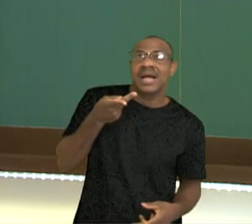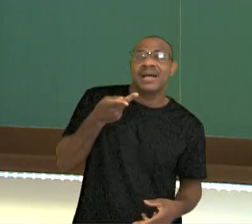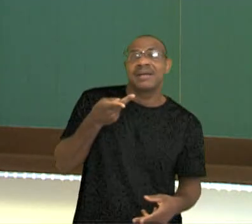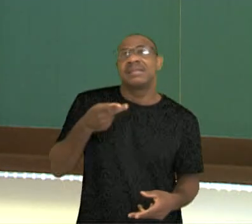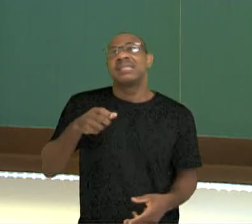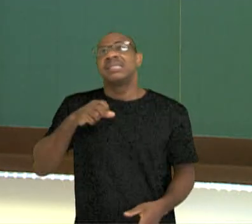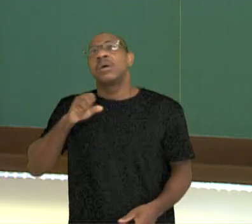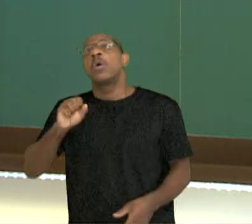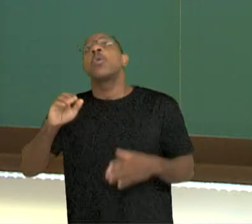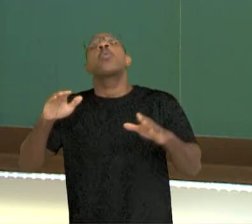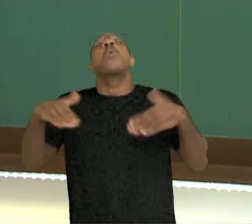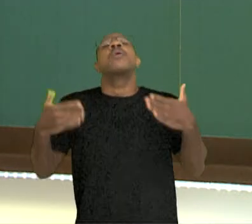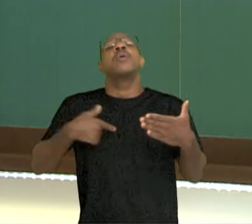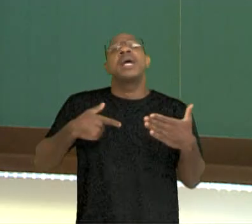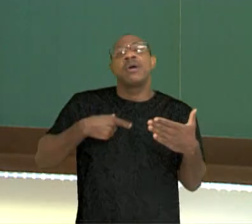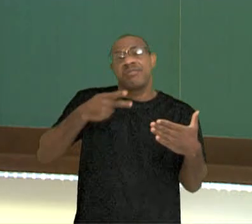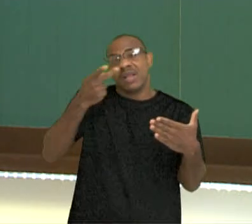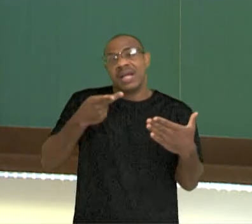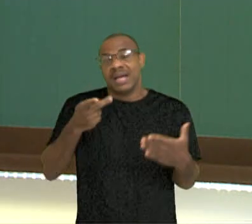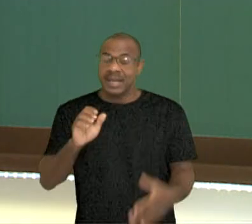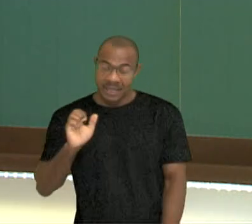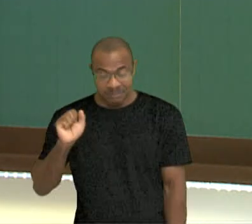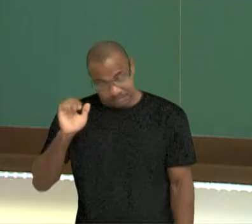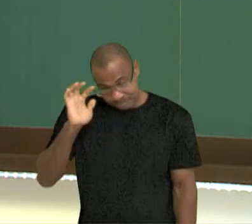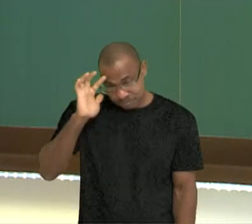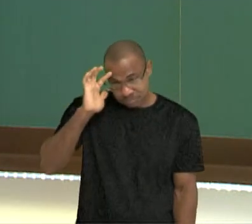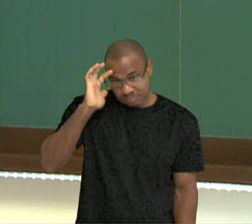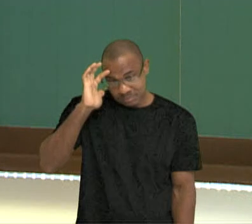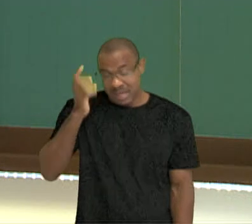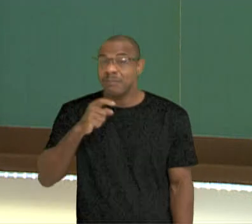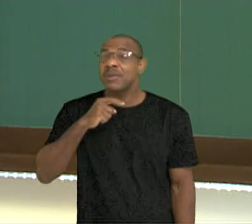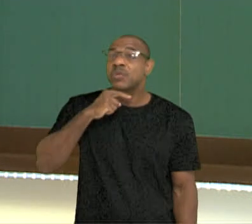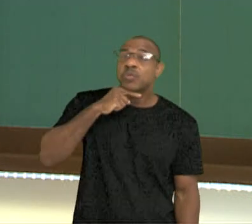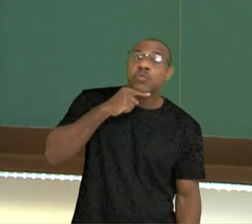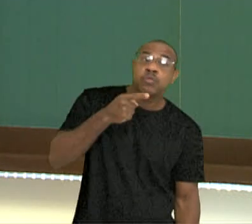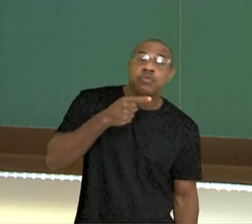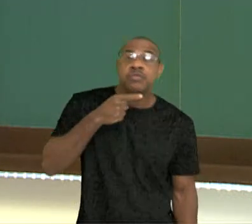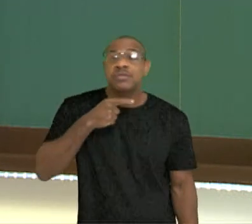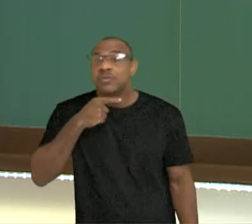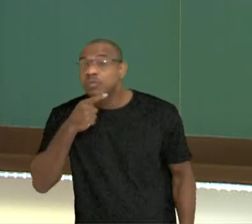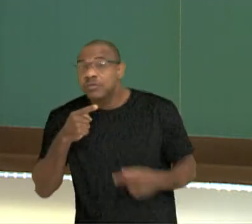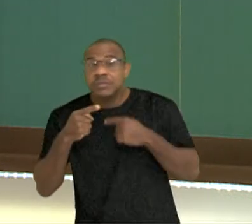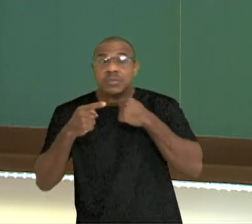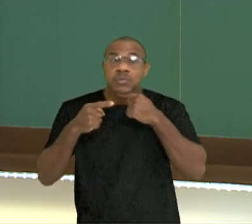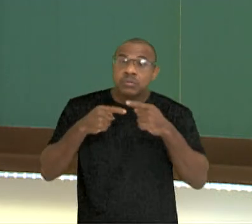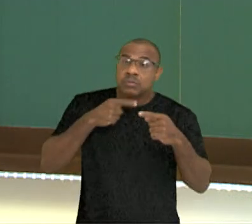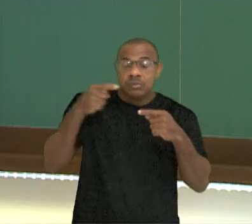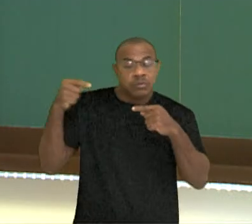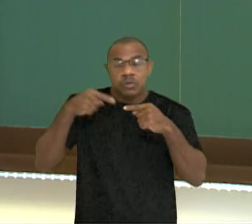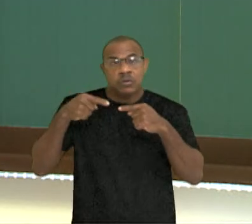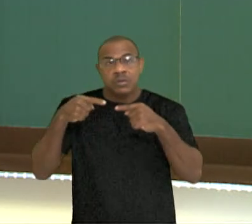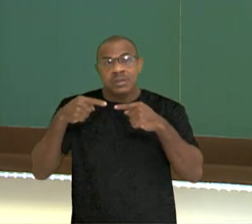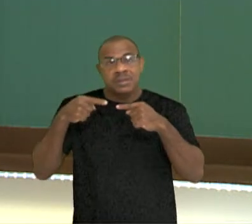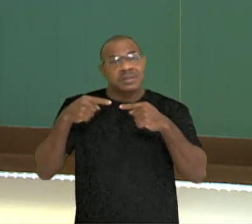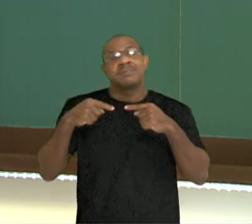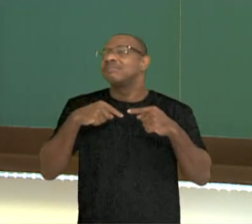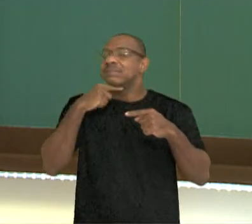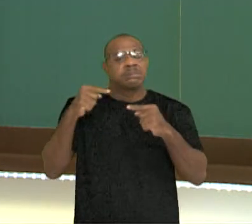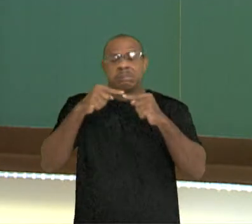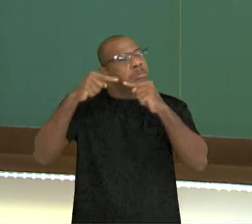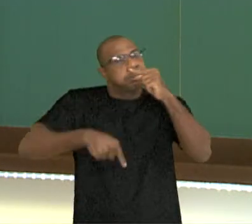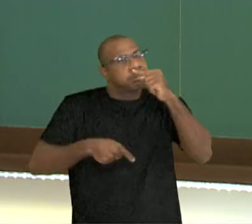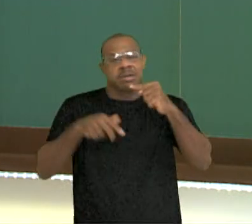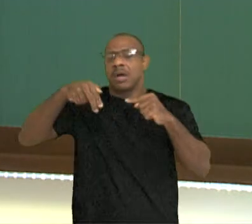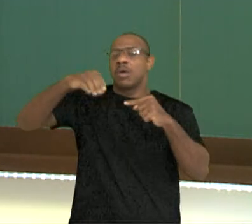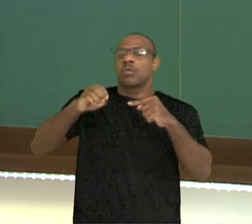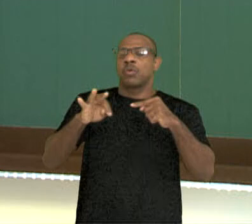eu falar. Então, essa hipótese, essa dúvida, não cabe aqui na notícia.